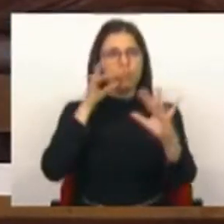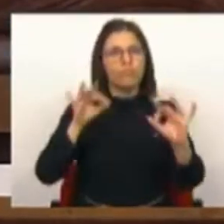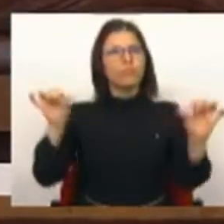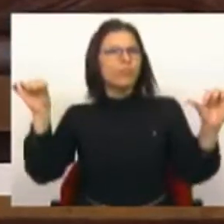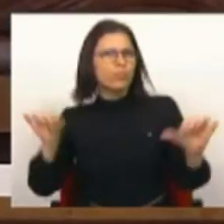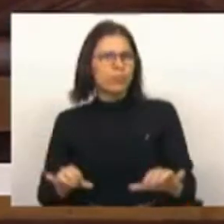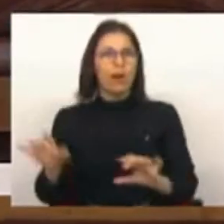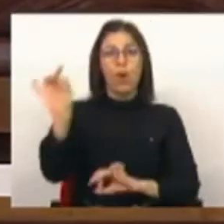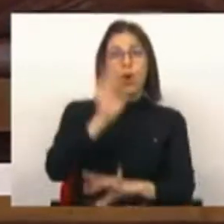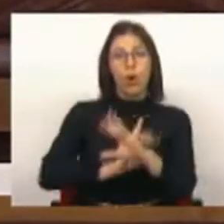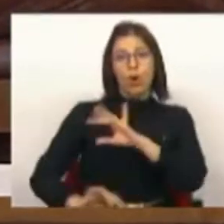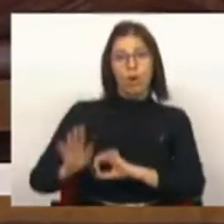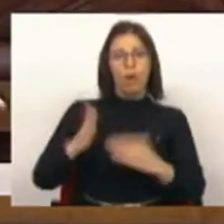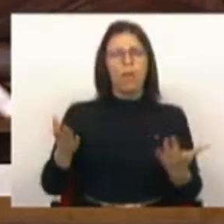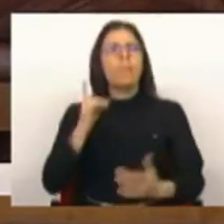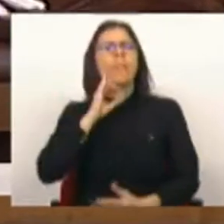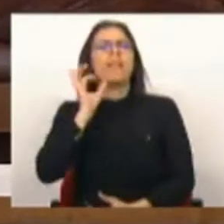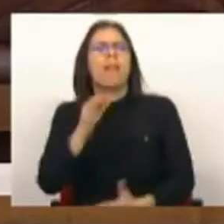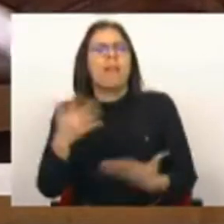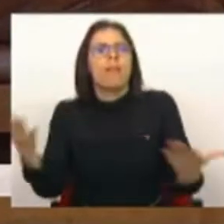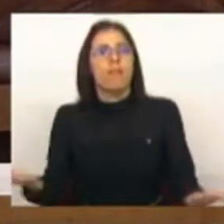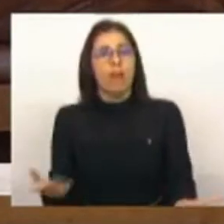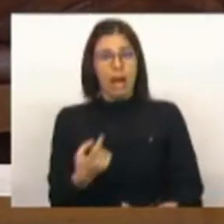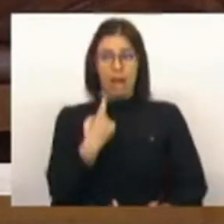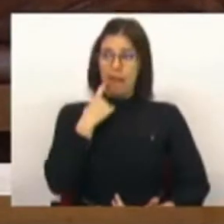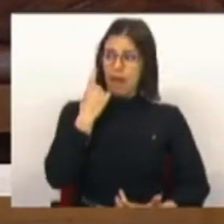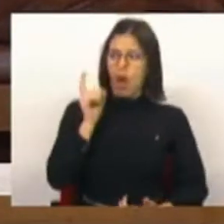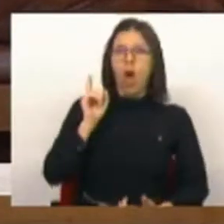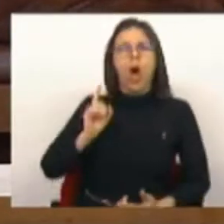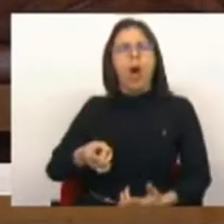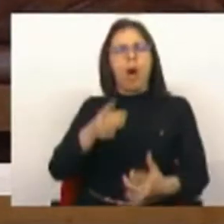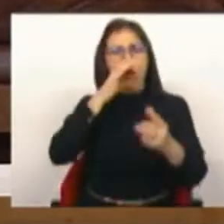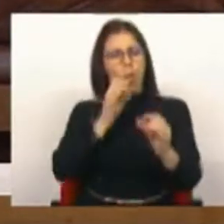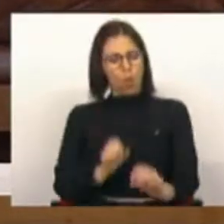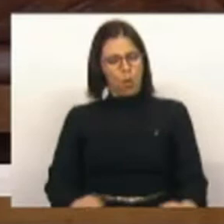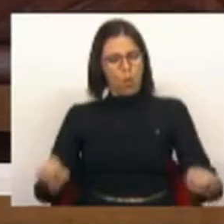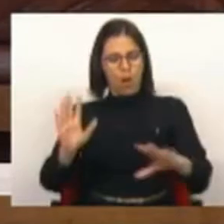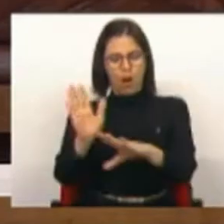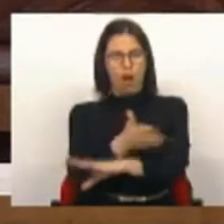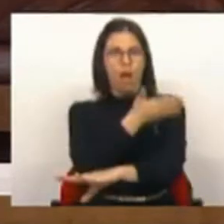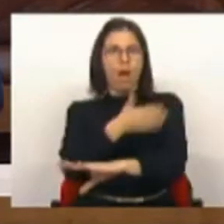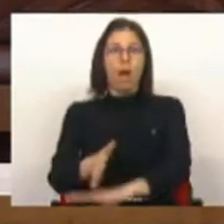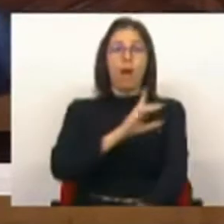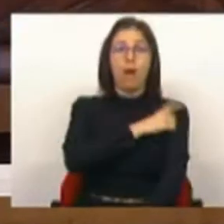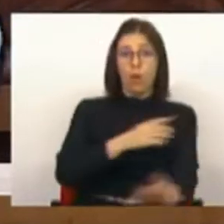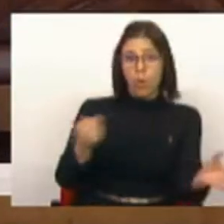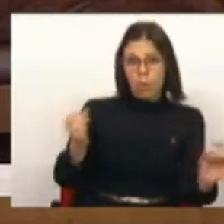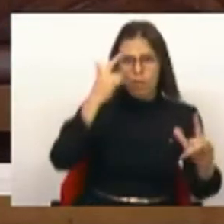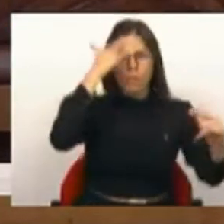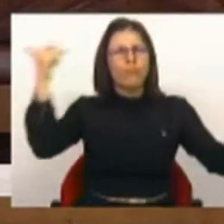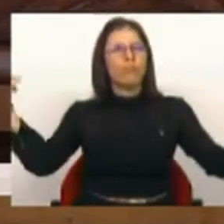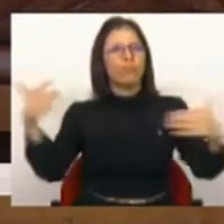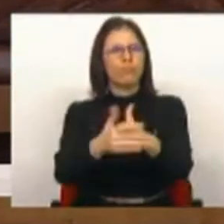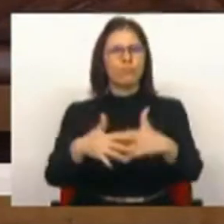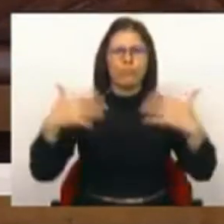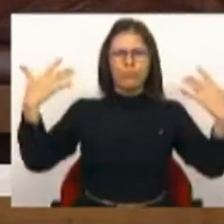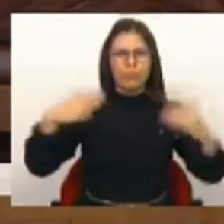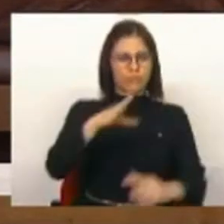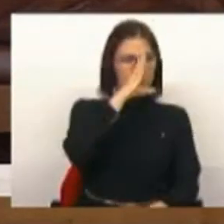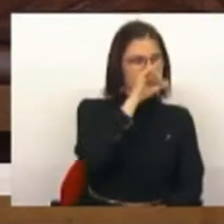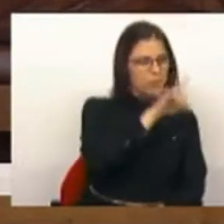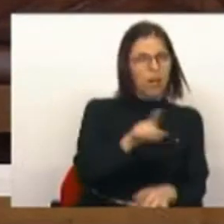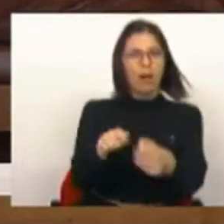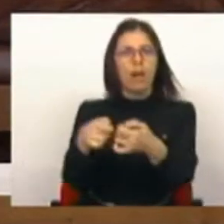dos piores da Europa? De que vale termos abril se não temos separação de poderes e se temos uma confusão cada vez maior entre o Estado